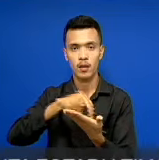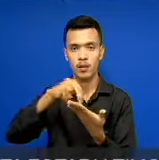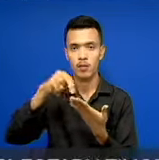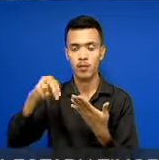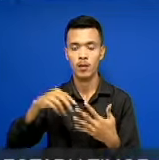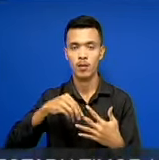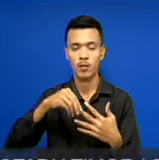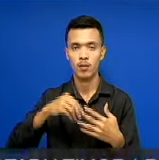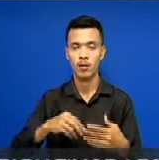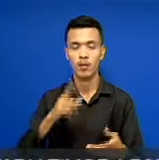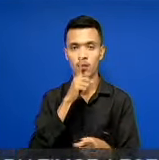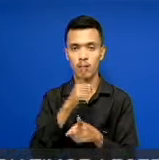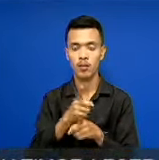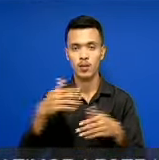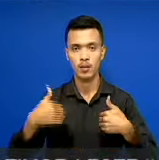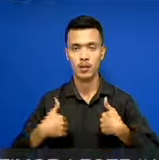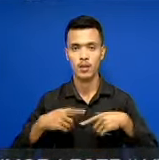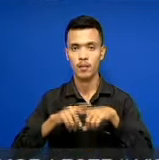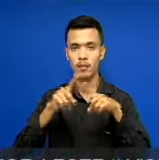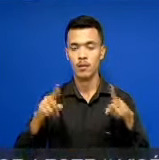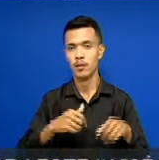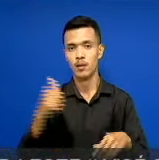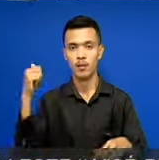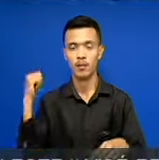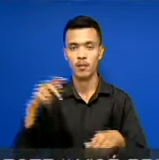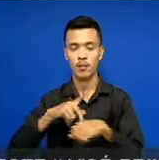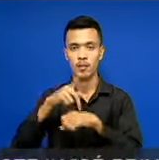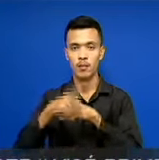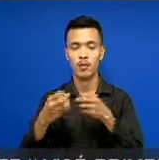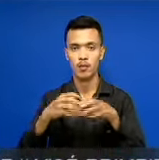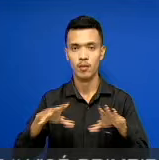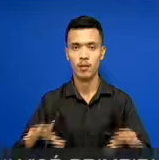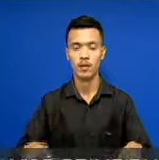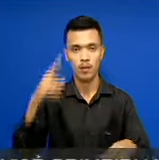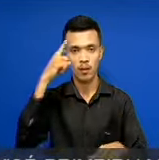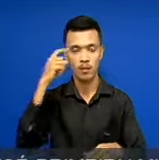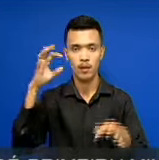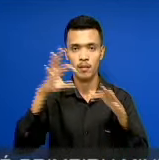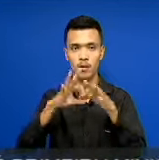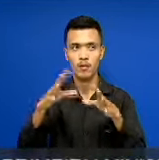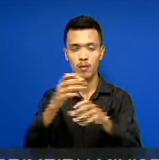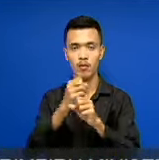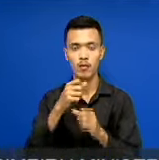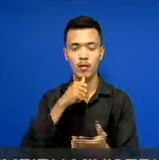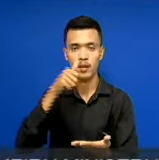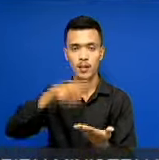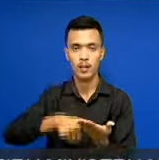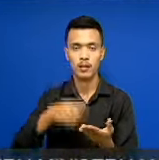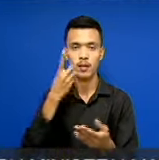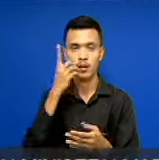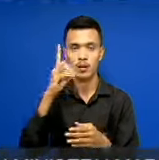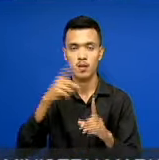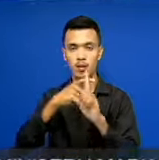matrícula original iha mai be sapa kotuk mak monu lakon. Tamba ne membro refere fotiona carta declaração husi